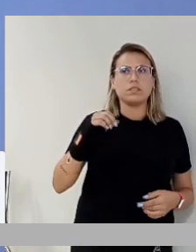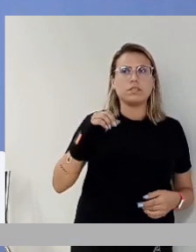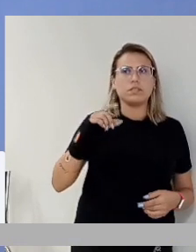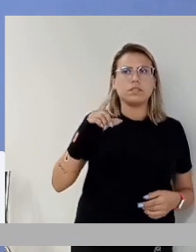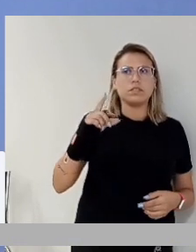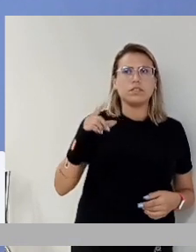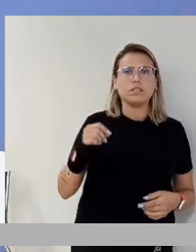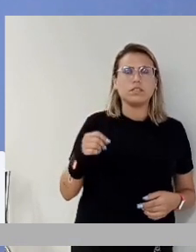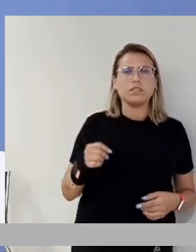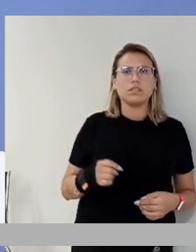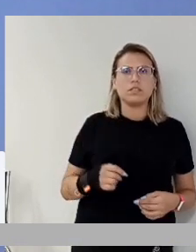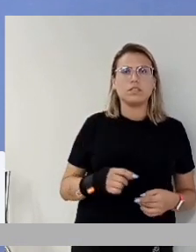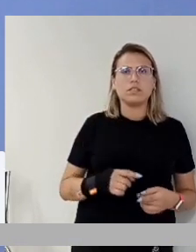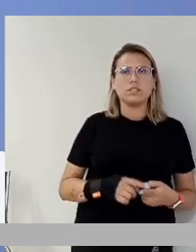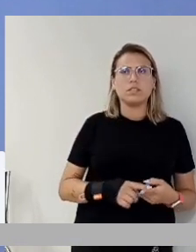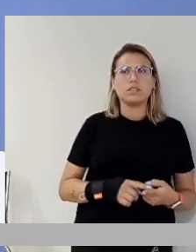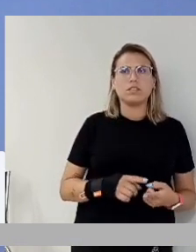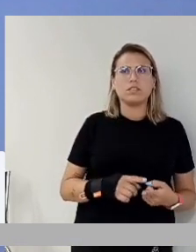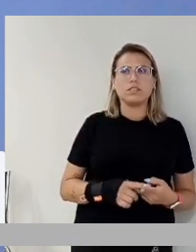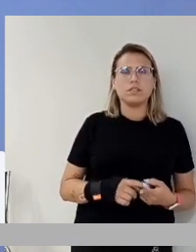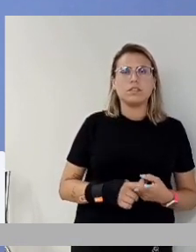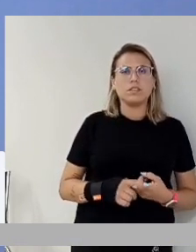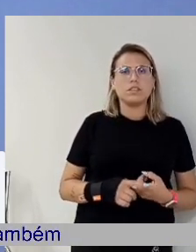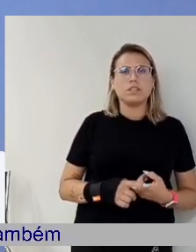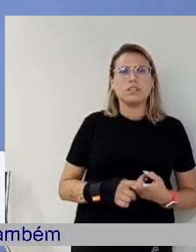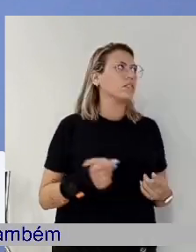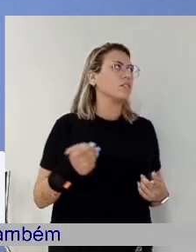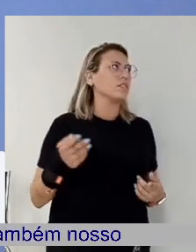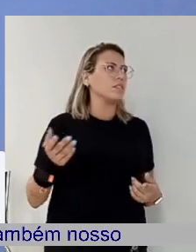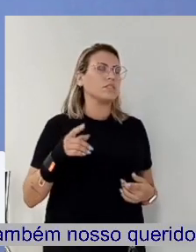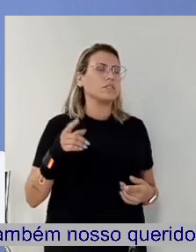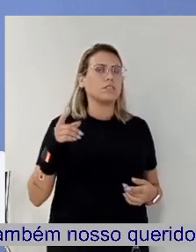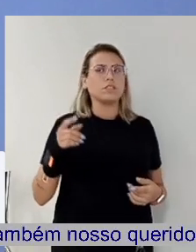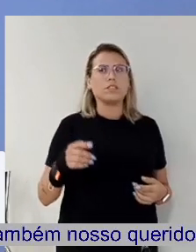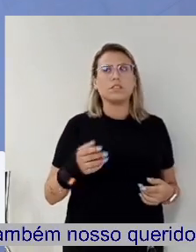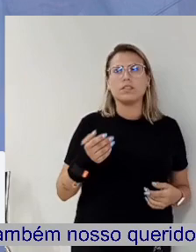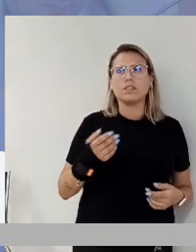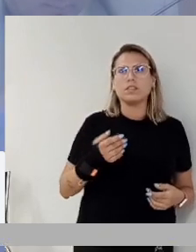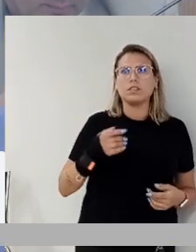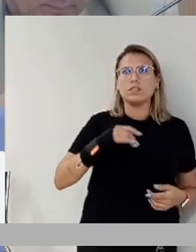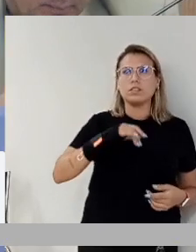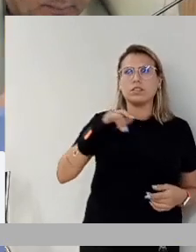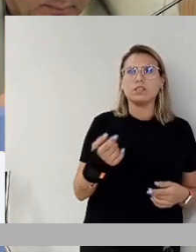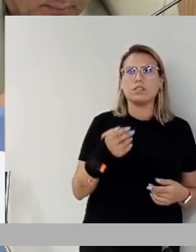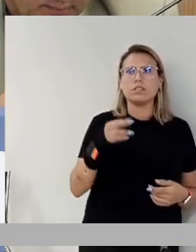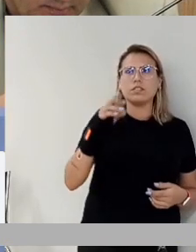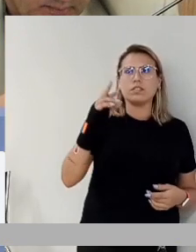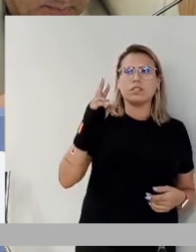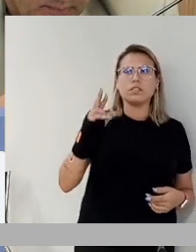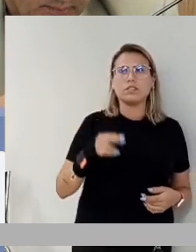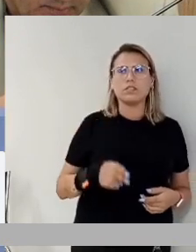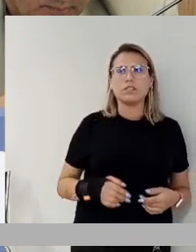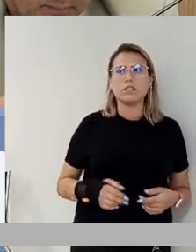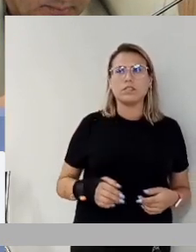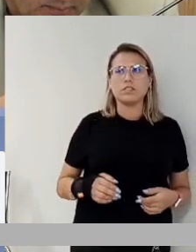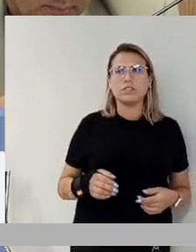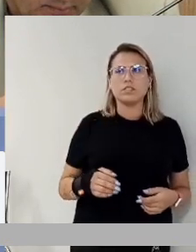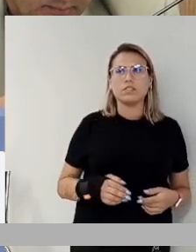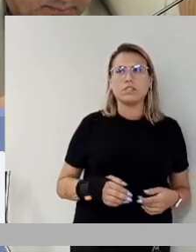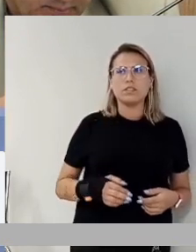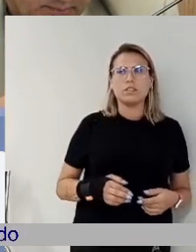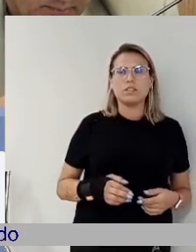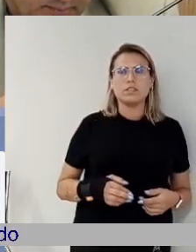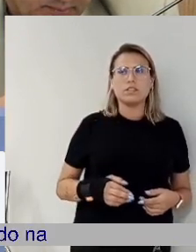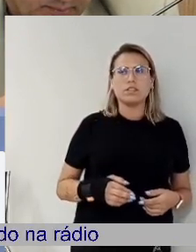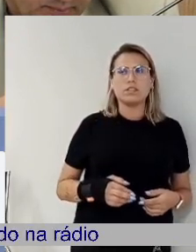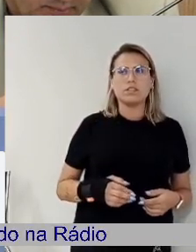João do J papiro e também do nosso querido brauna Júnior radialista que está estreando na